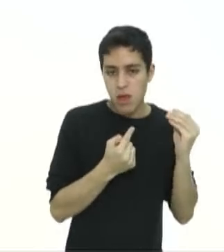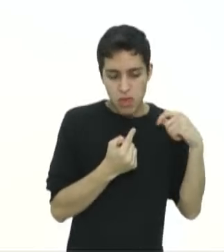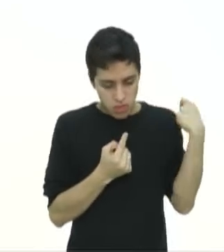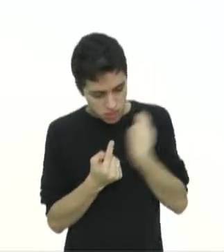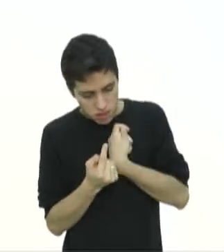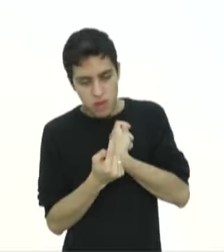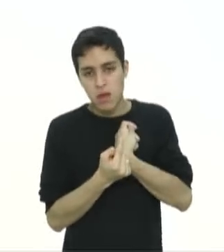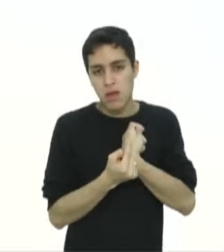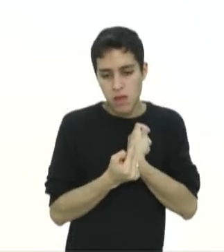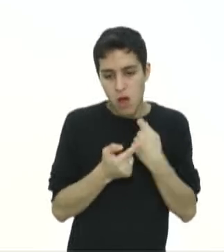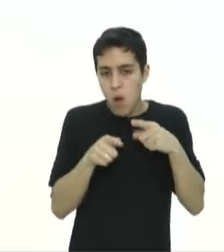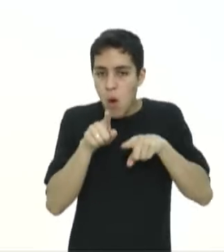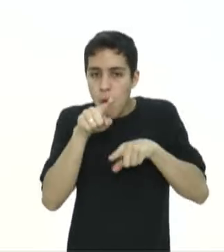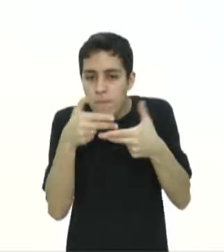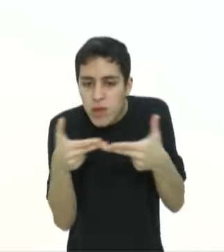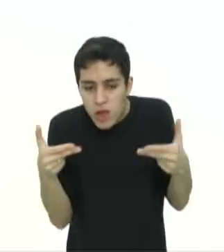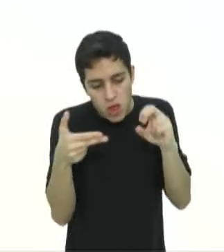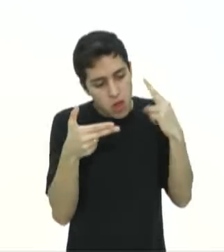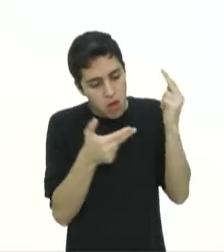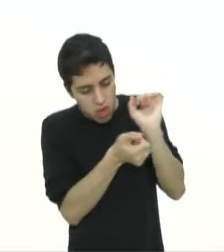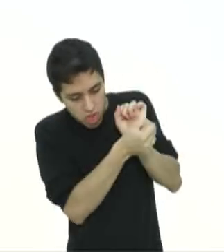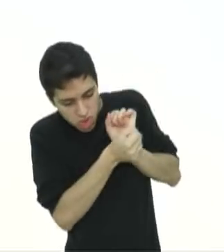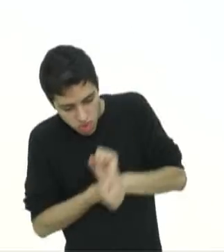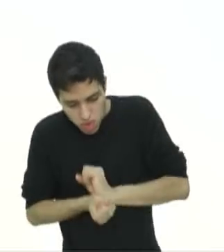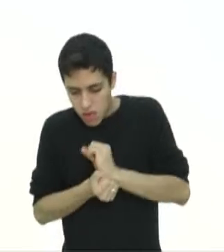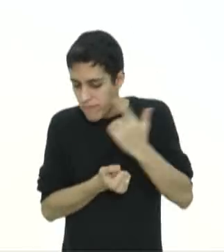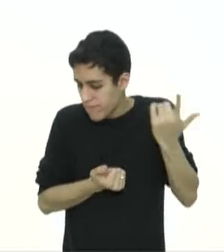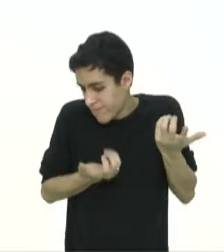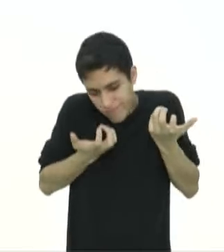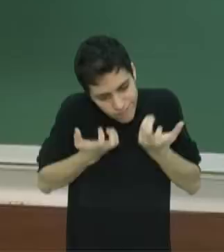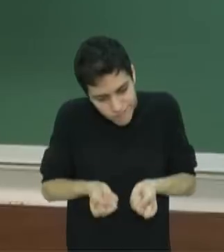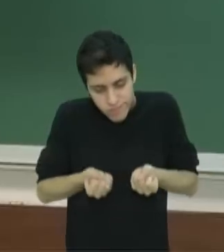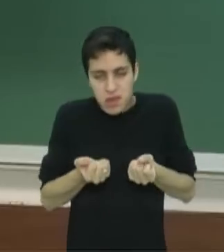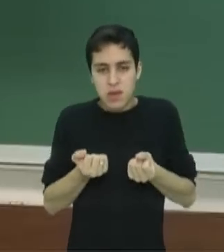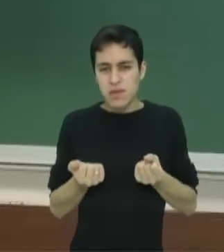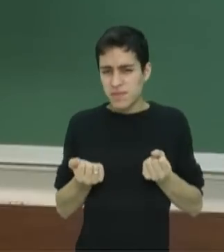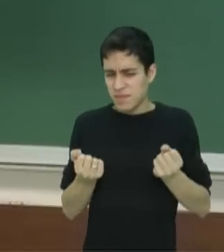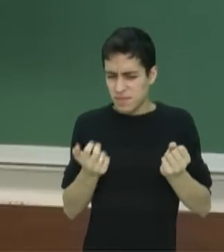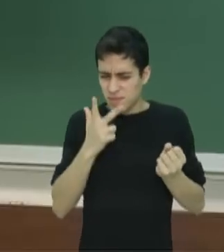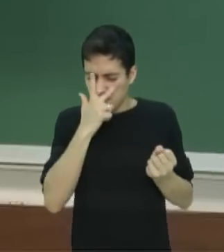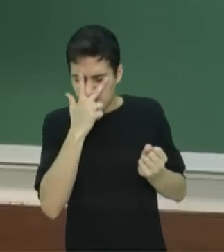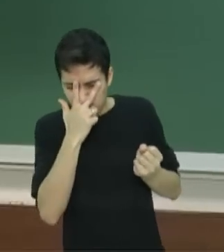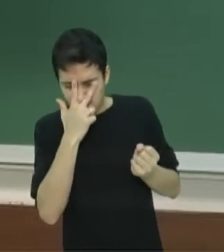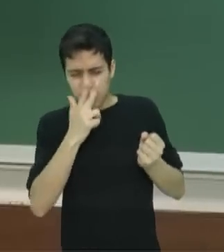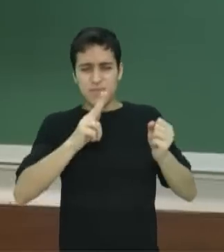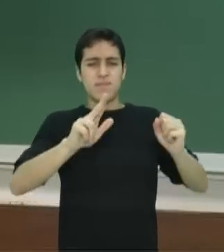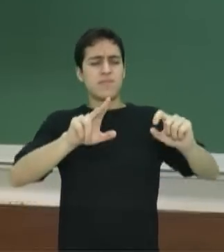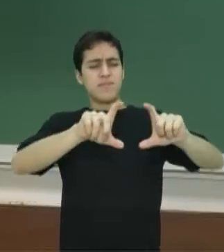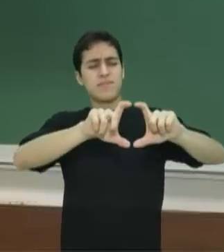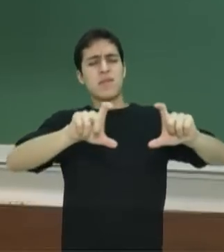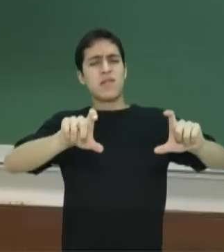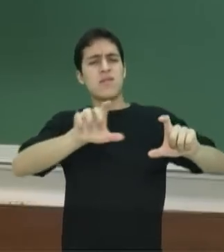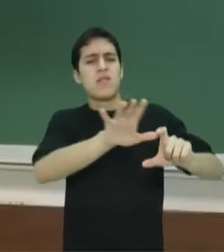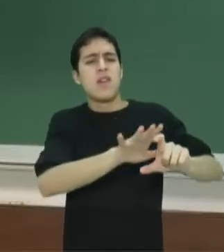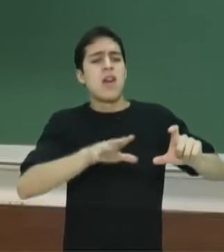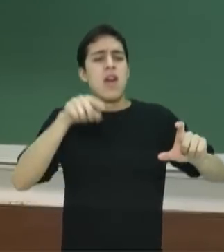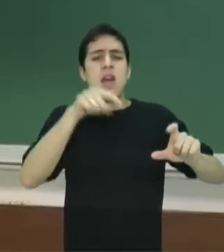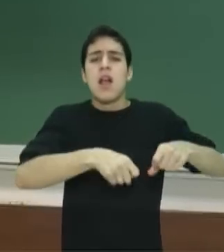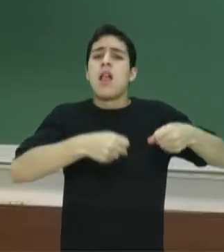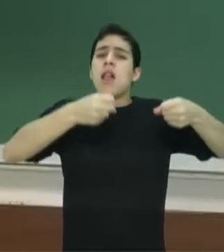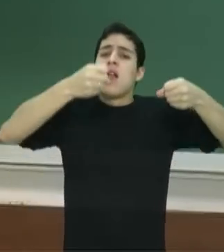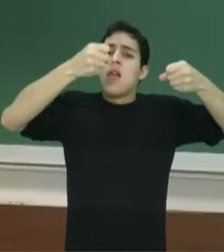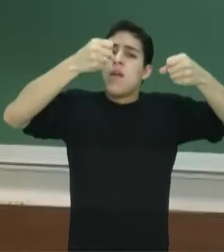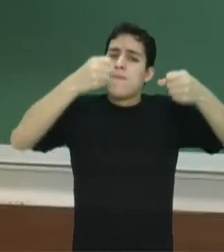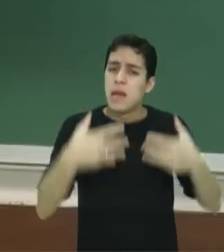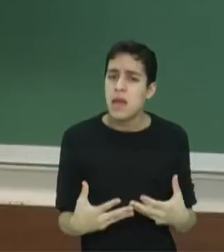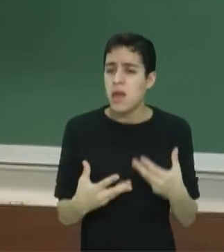ou como escravos. Então aqui a gente percebe que Thomas está descrevendo as